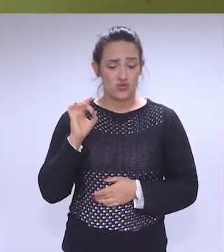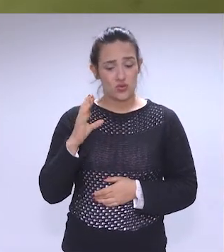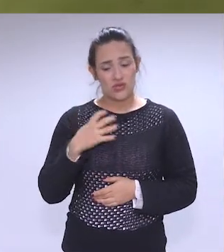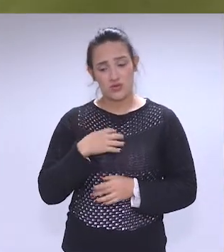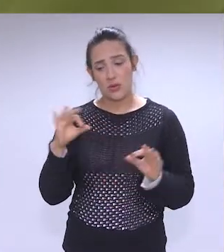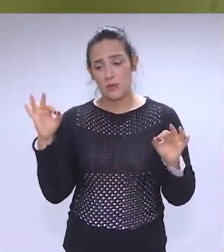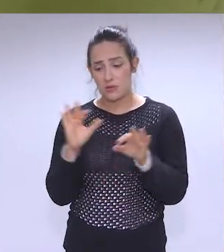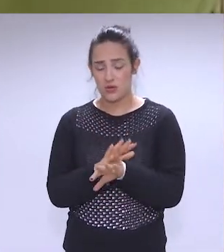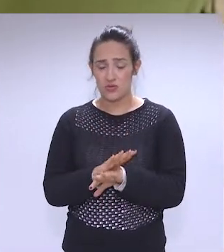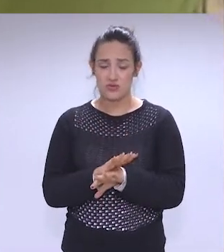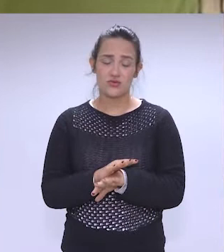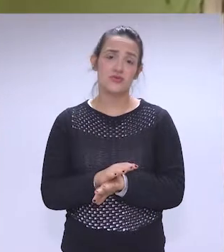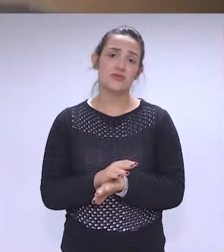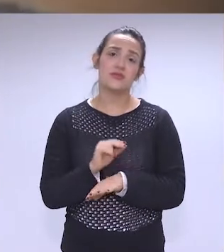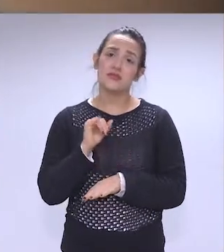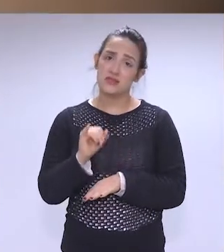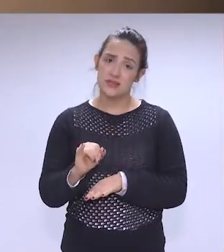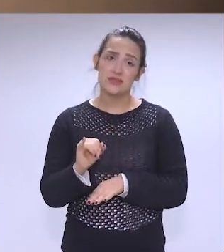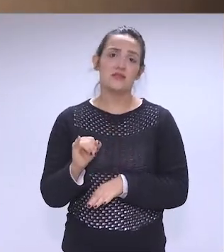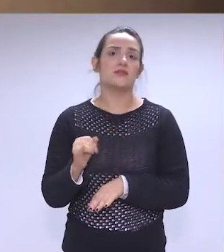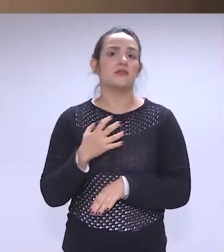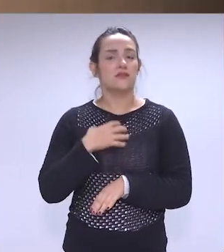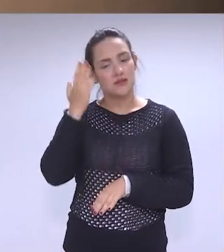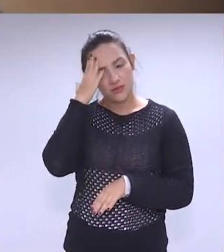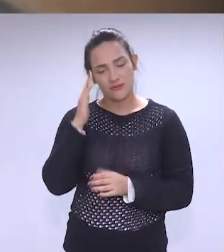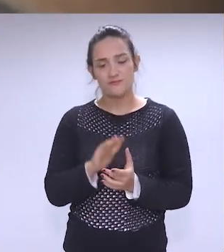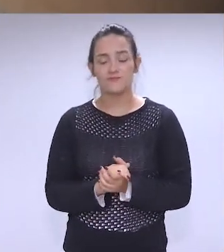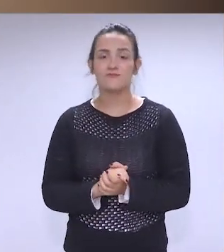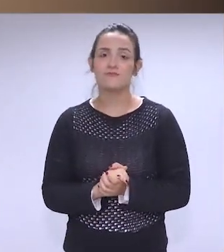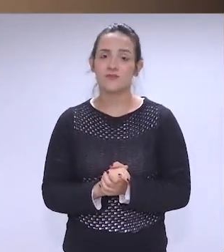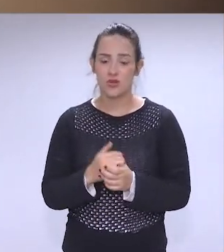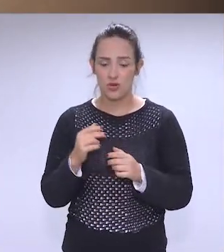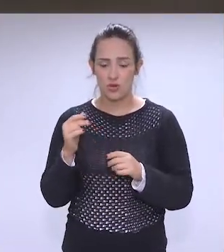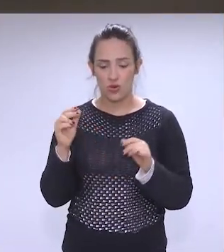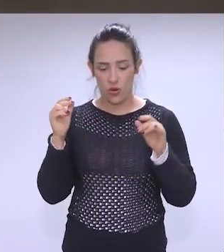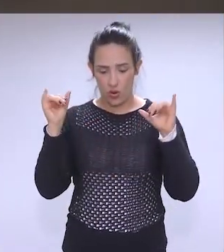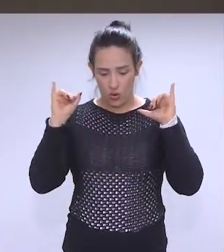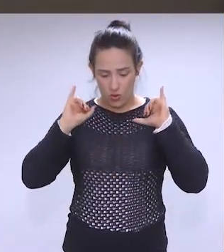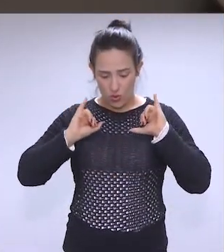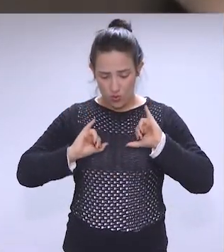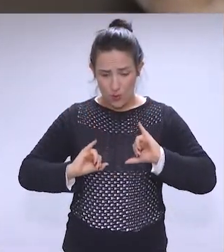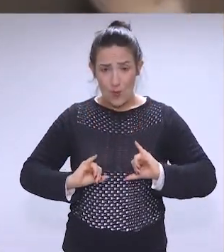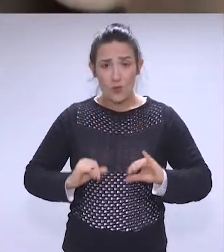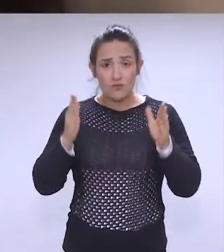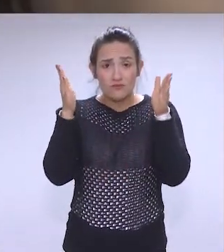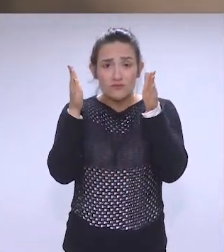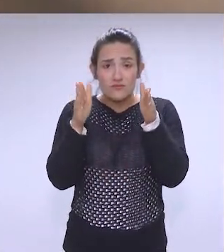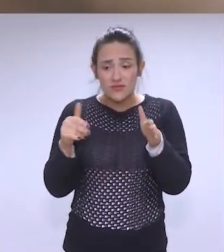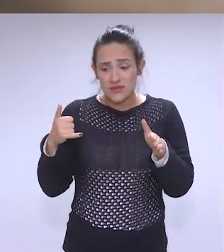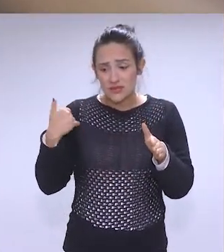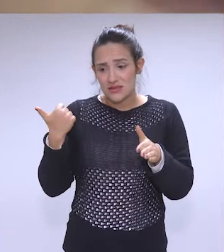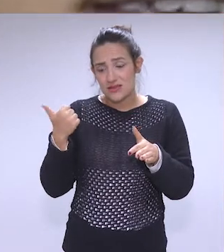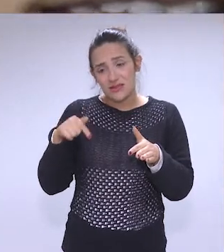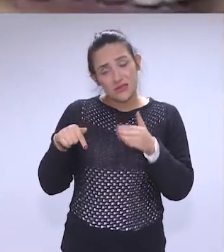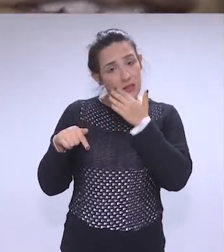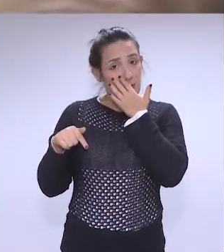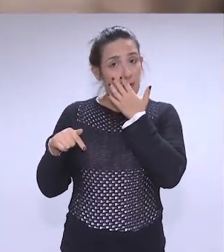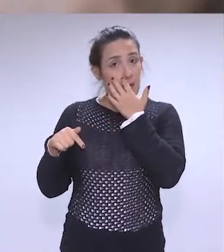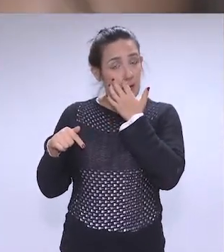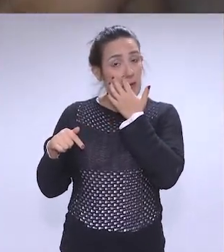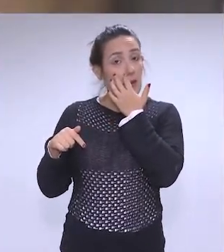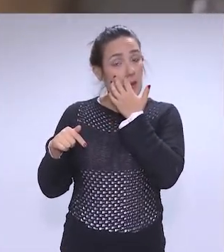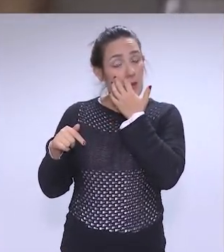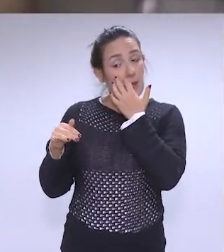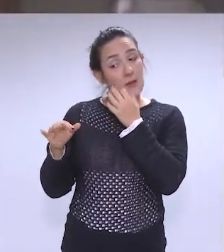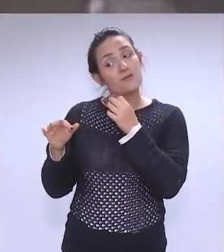era. Apesar do corpo franzino e da barriga pequena, fisiologicamente, Fernanda, aos 17 anos, está mais preparada